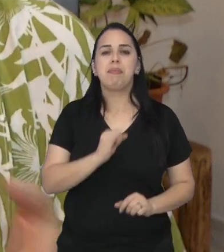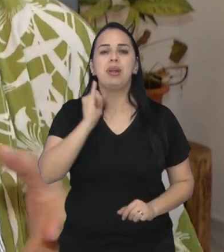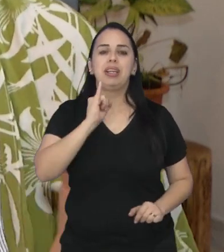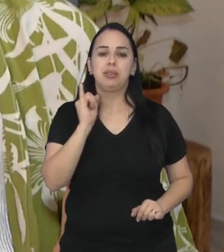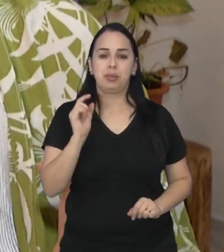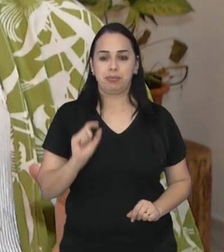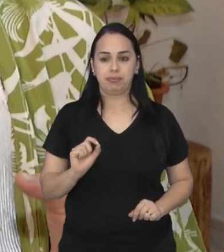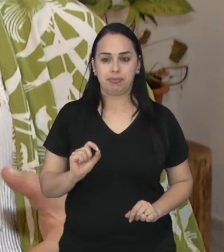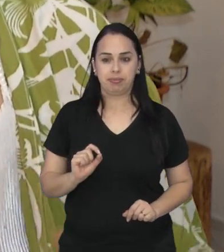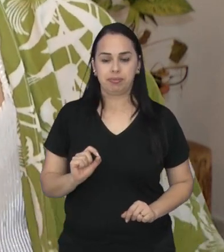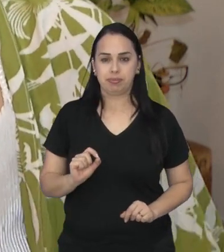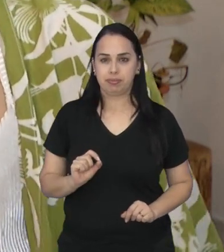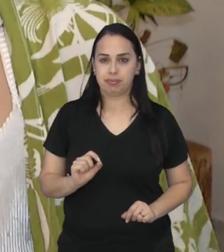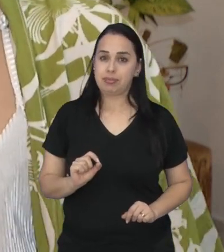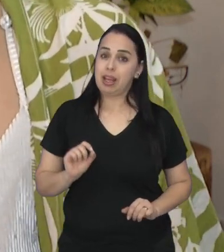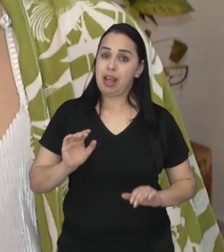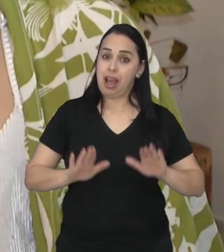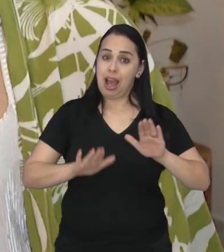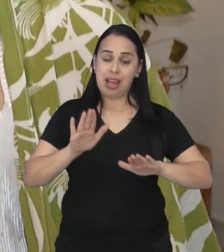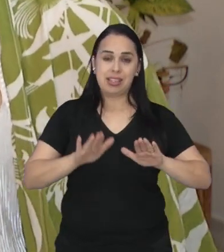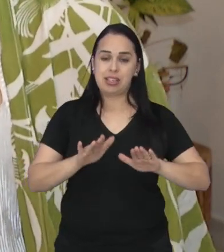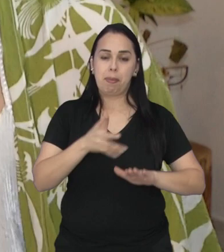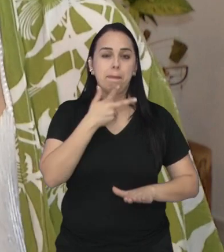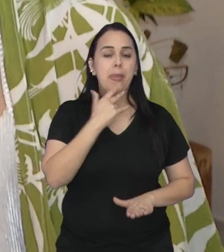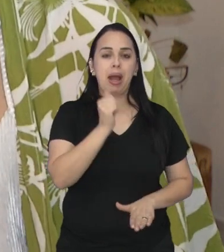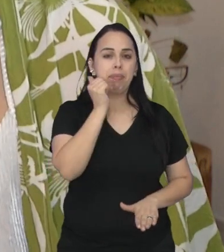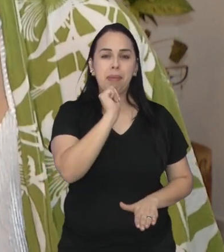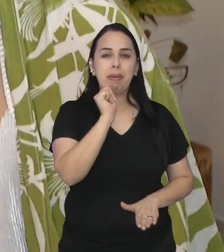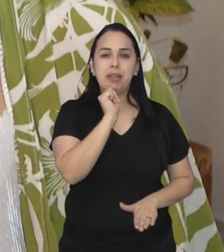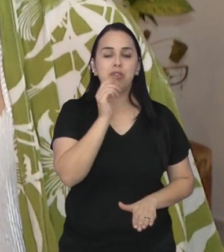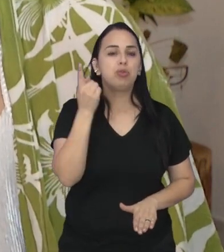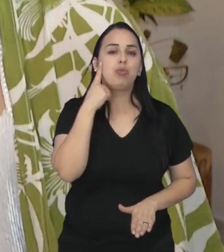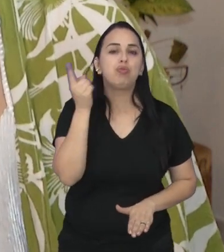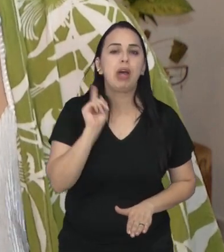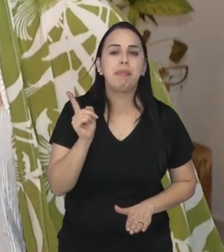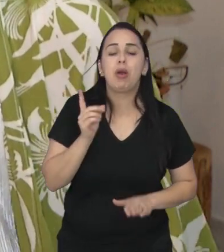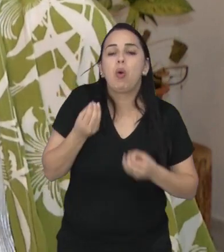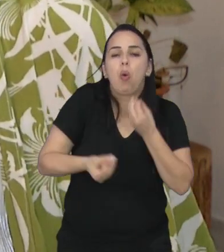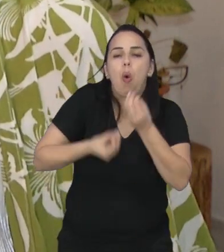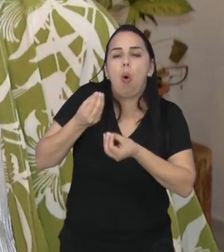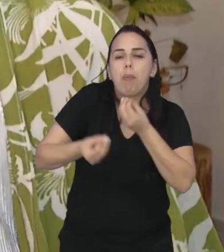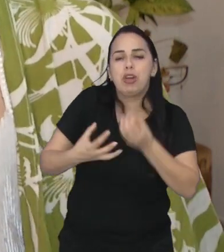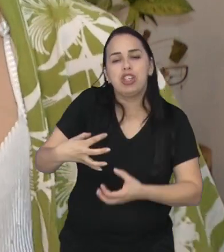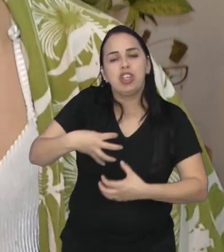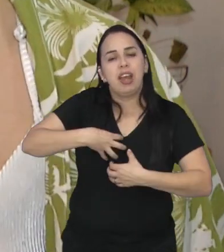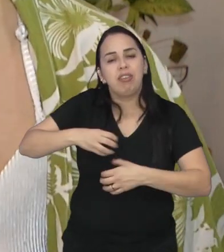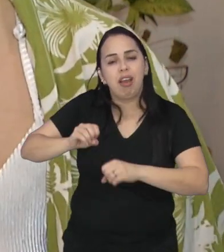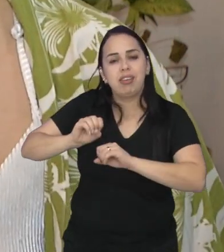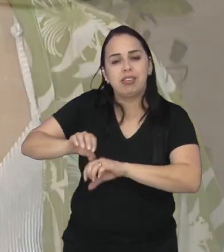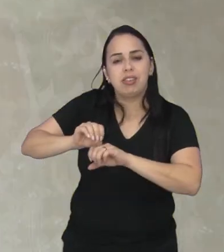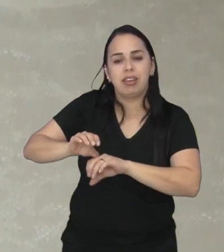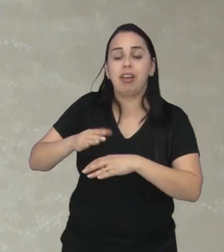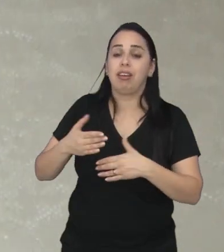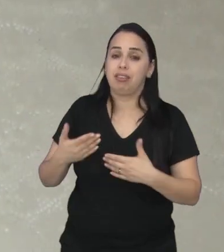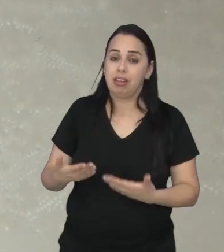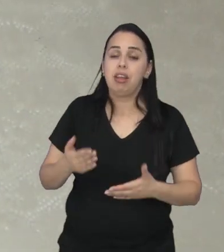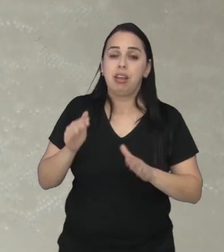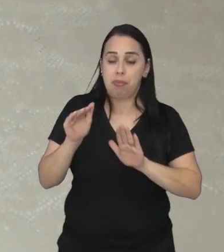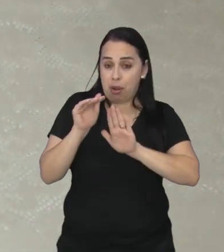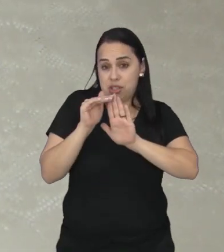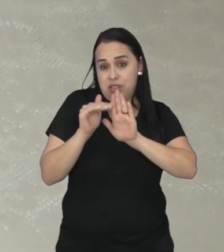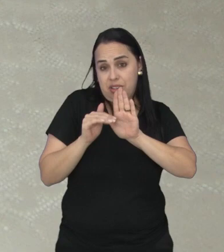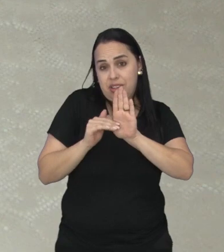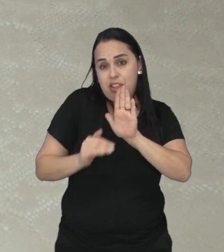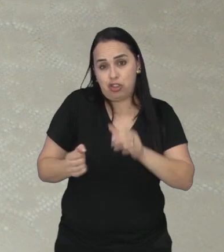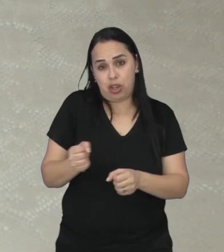também, porque às vezes os pais eles não sabem como ter esse contato do livro com os filhos, né? E de repente esse